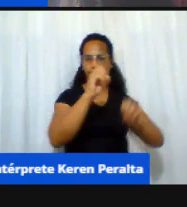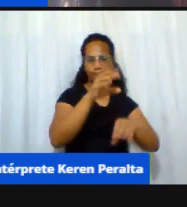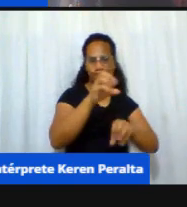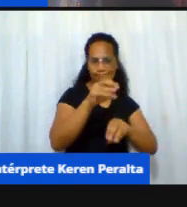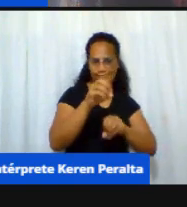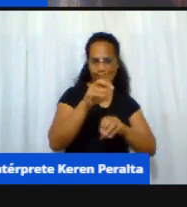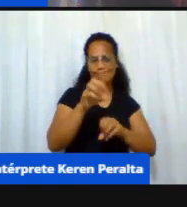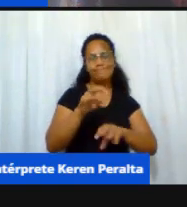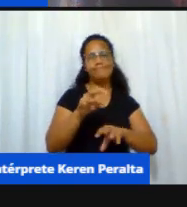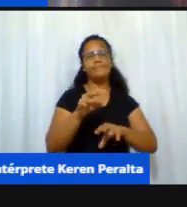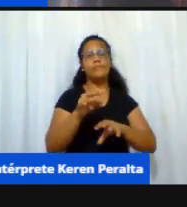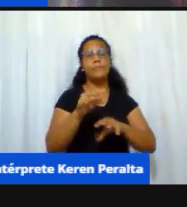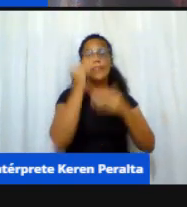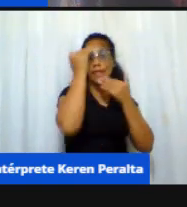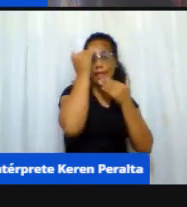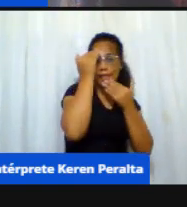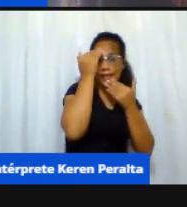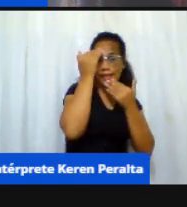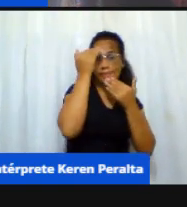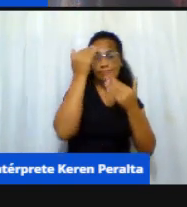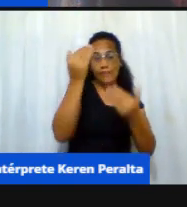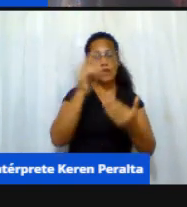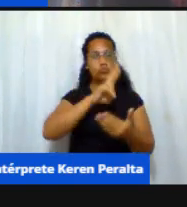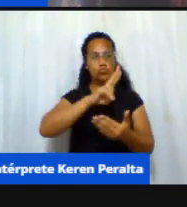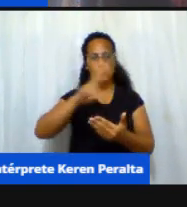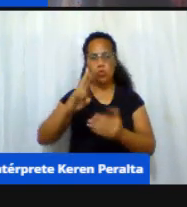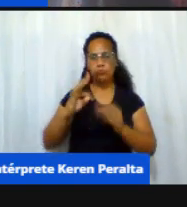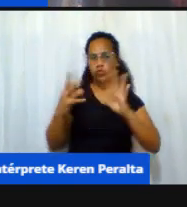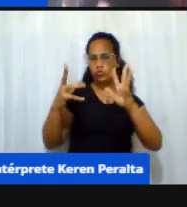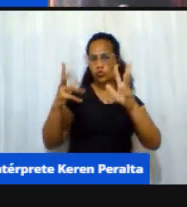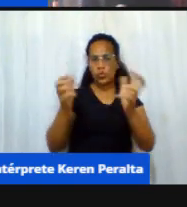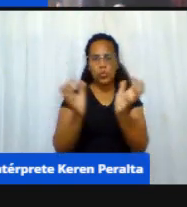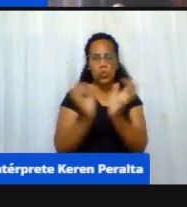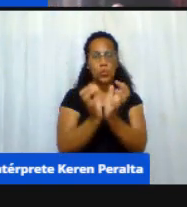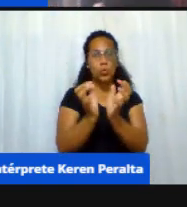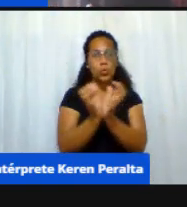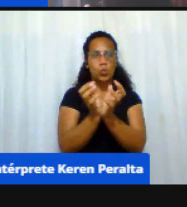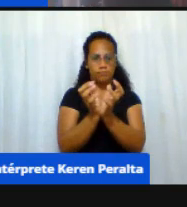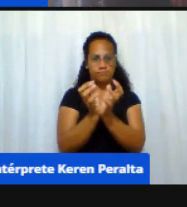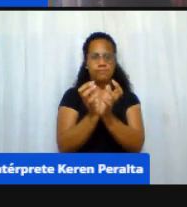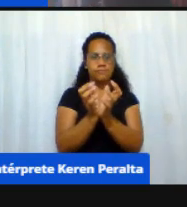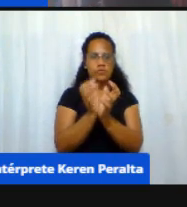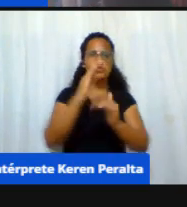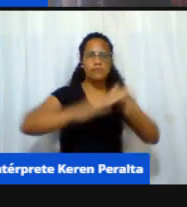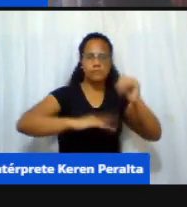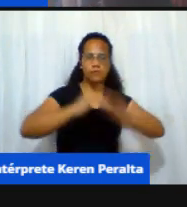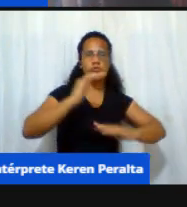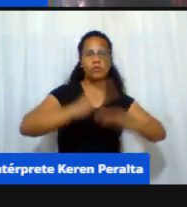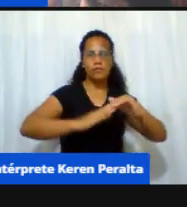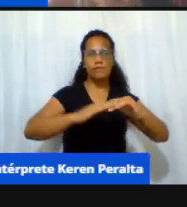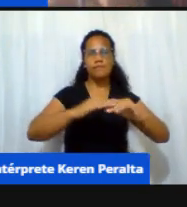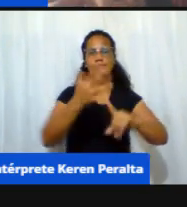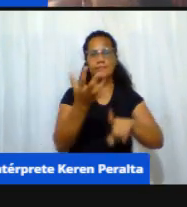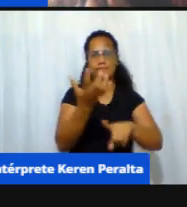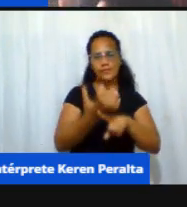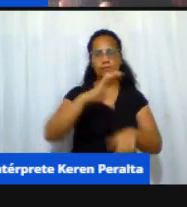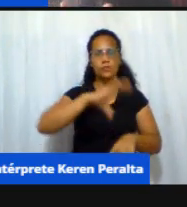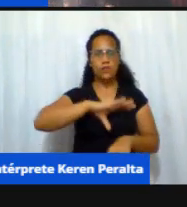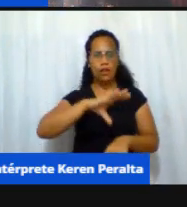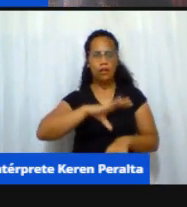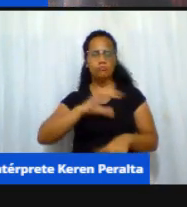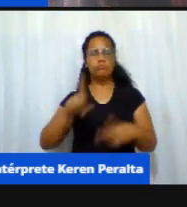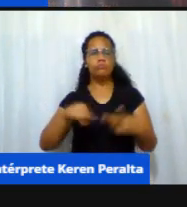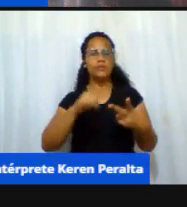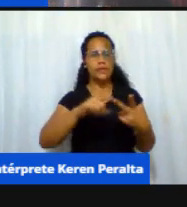agradeço em nome dos demais integrantes da equipe de língua portuguesa, da GEFEM, da SUPED, mais do que a